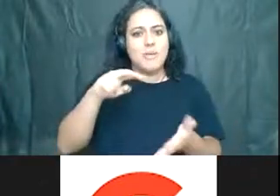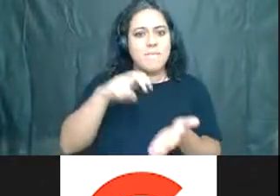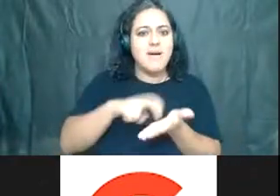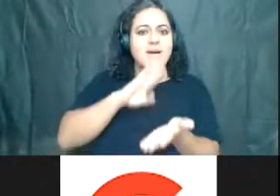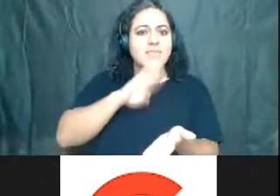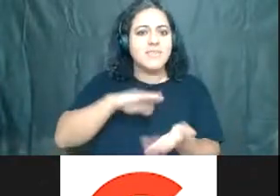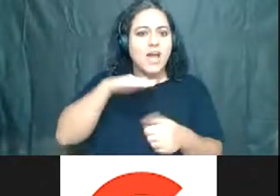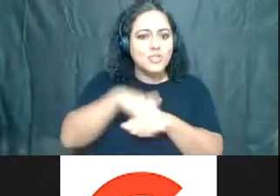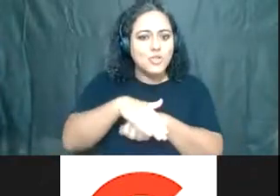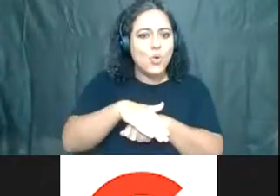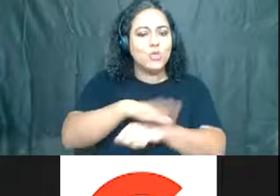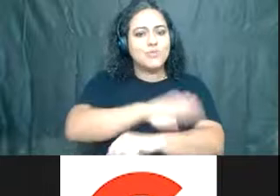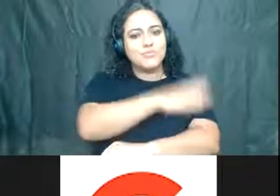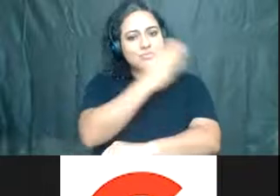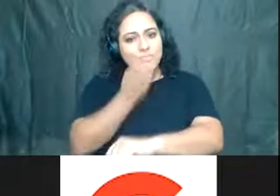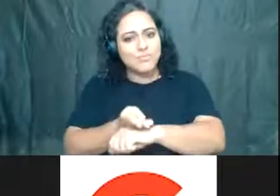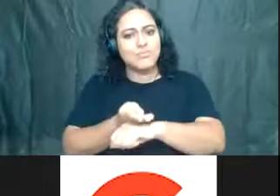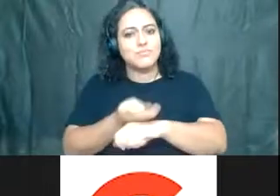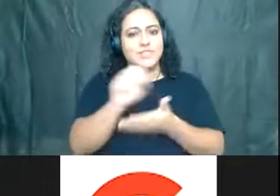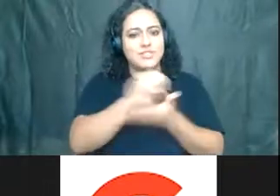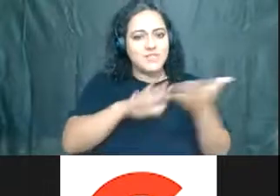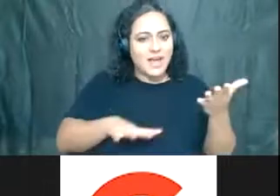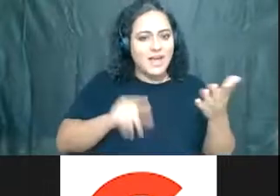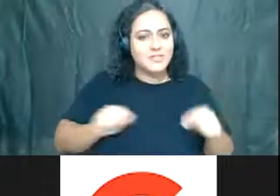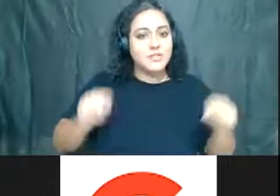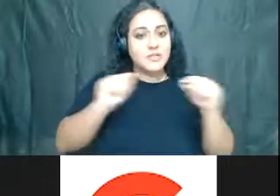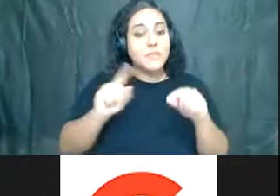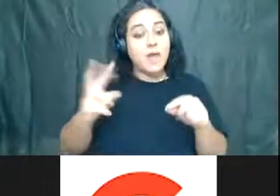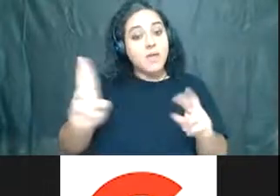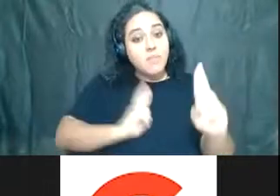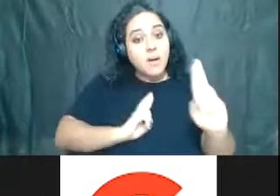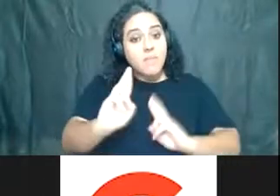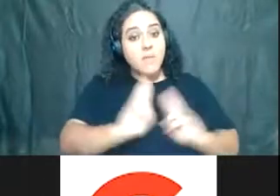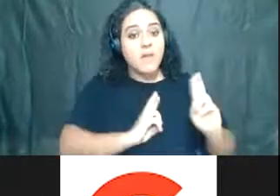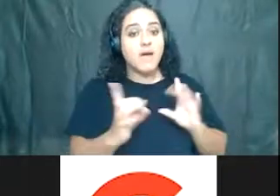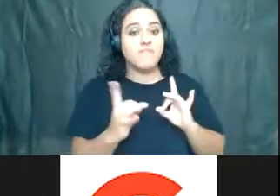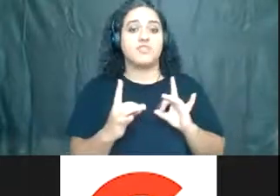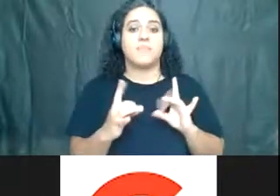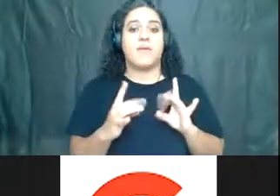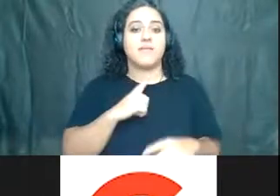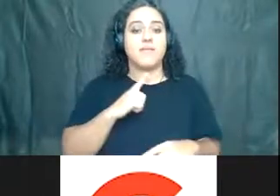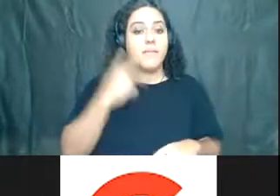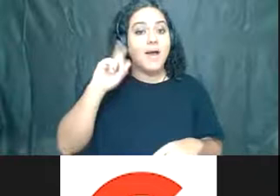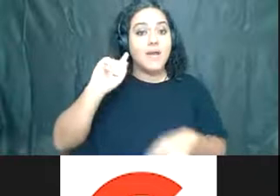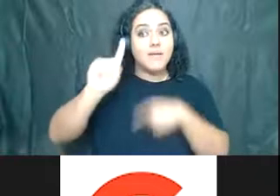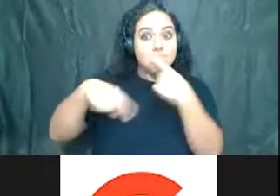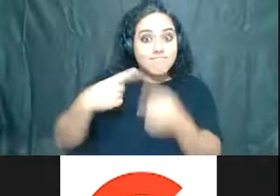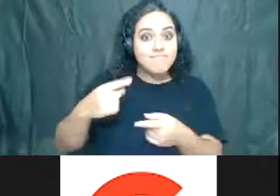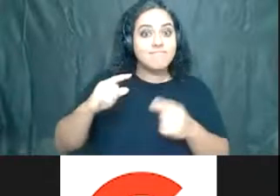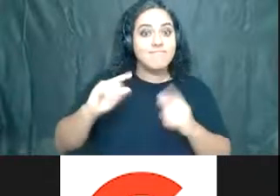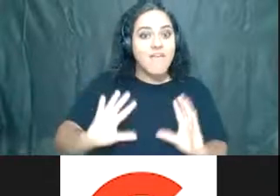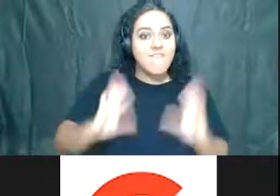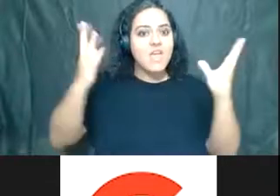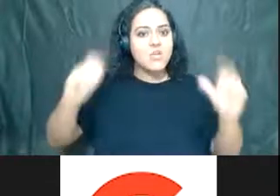dias com atividades. E aí é o que nós precisamos desse feedback para que os próximos eventos possam ser melhorados. É